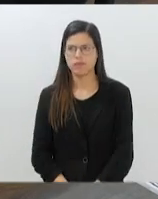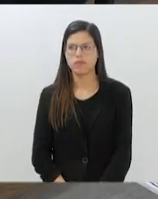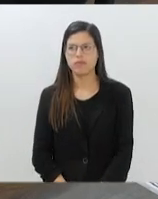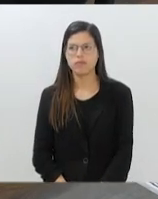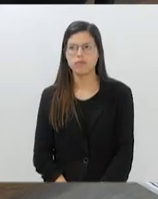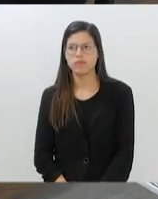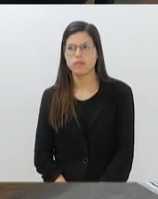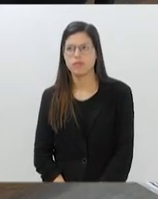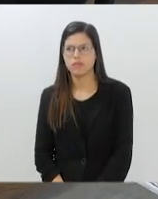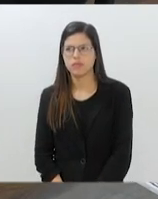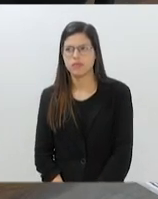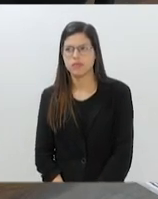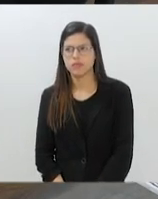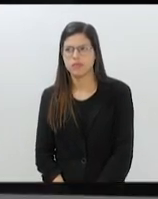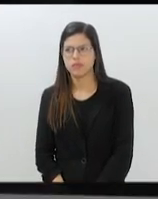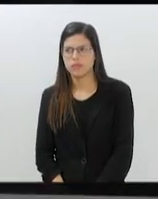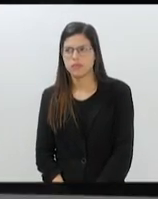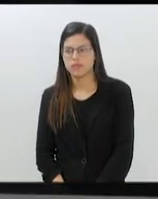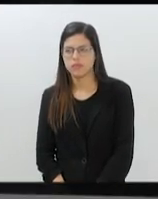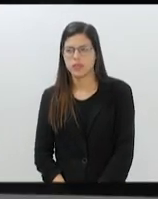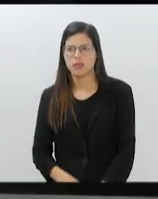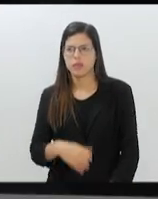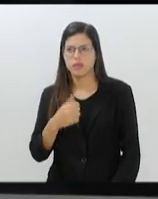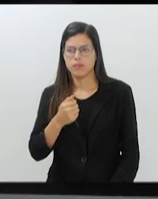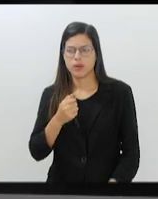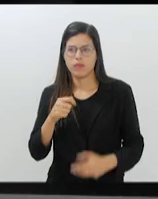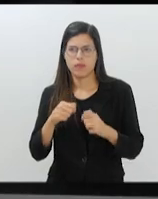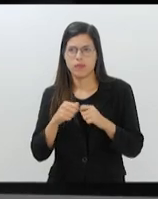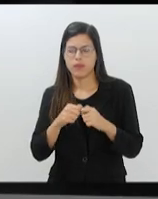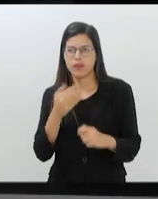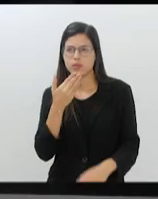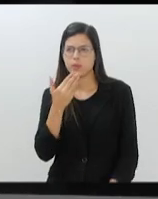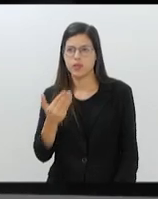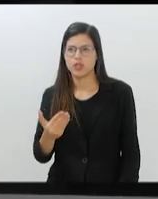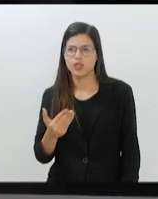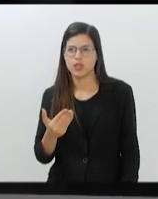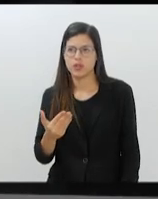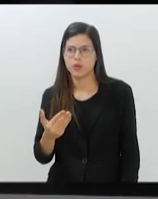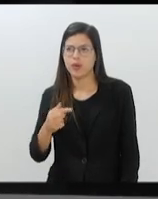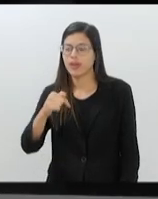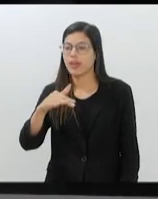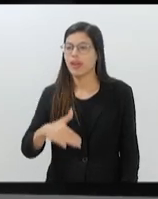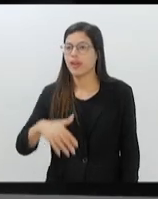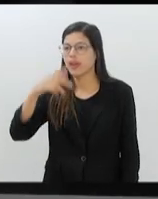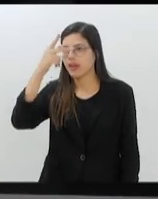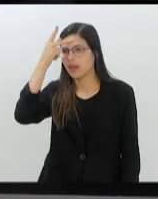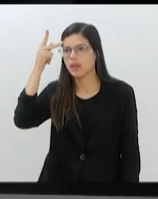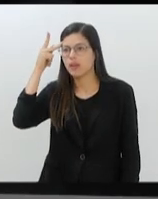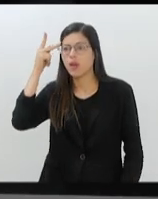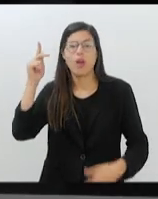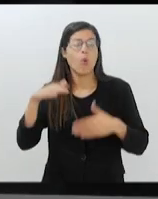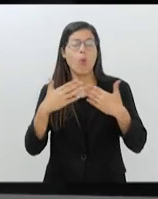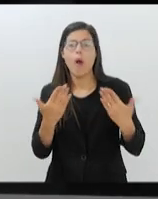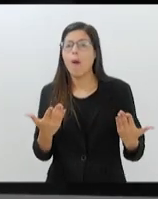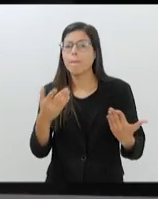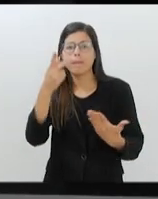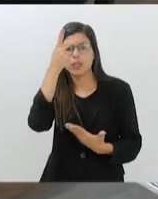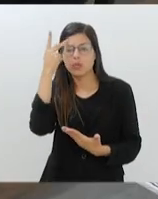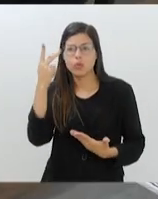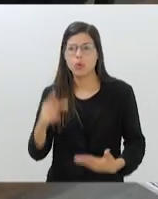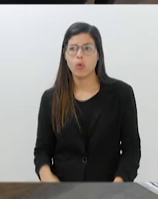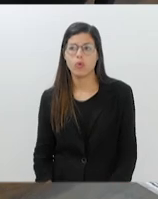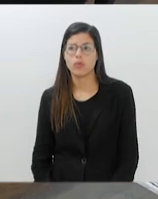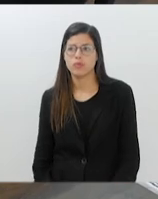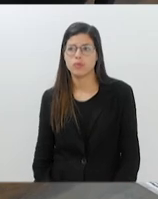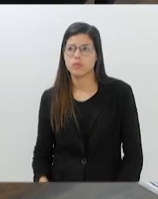Primeiro eles mandam fazem um pedido mandam que eles quem As pessoas chegam não Quais pessoas o